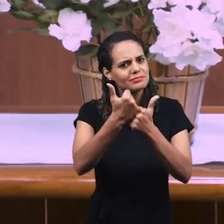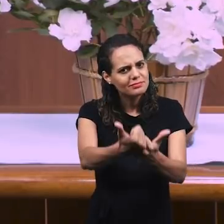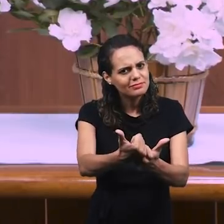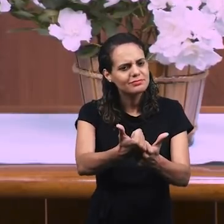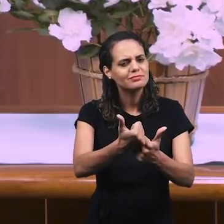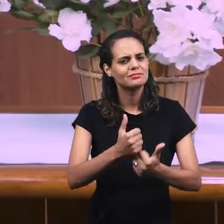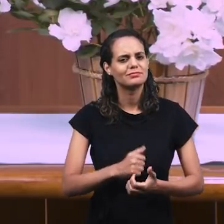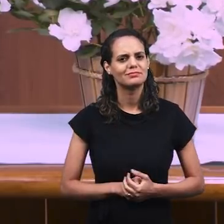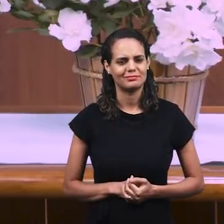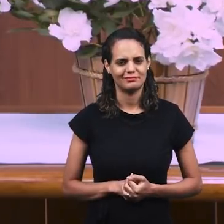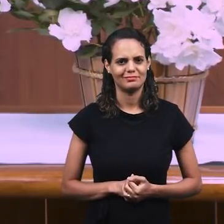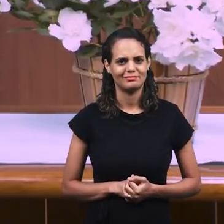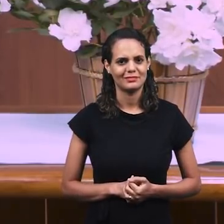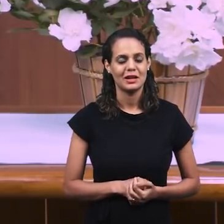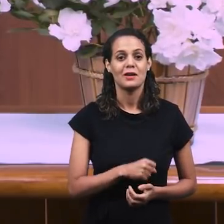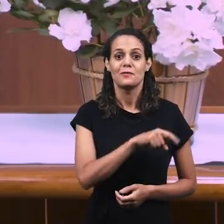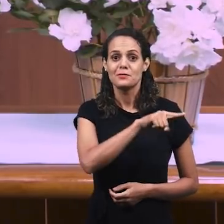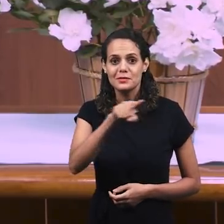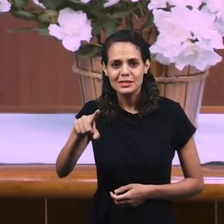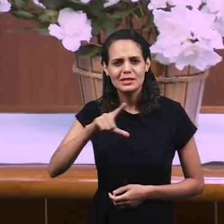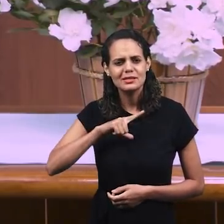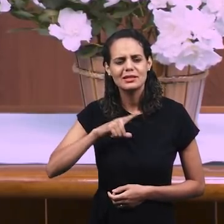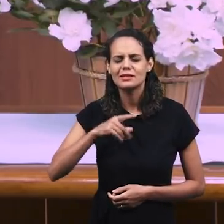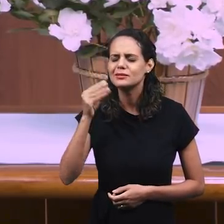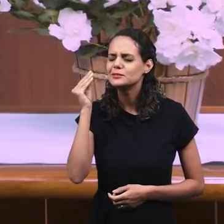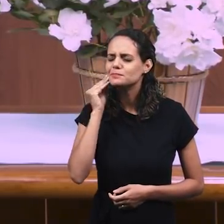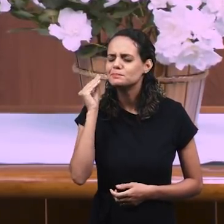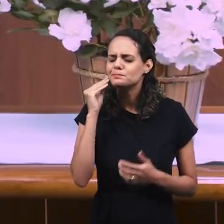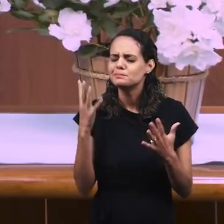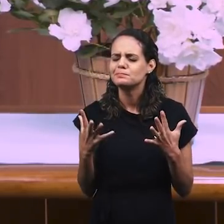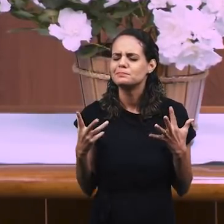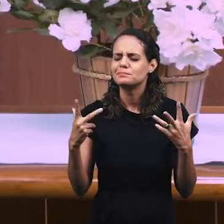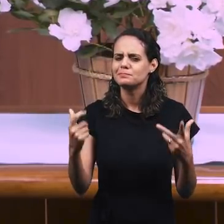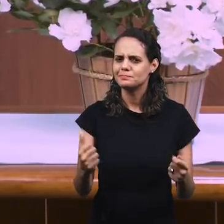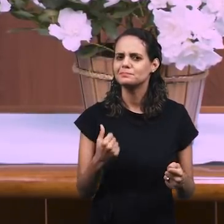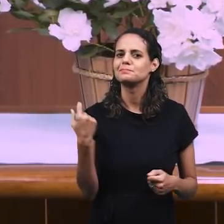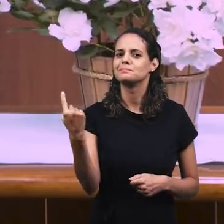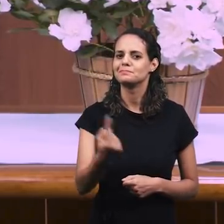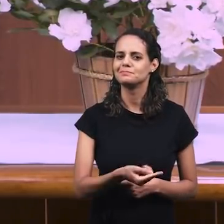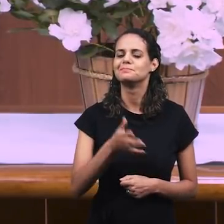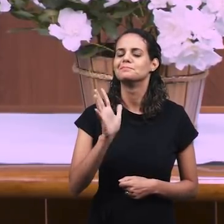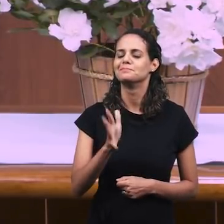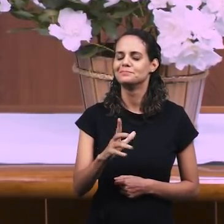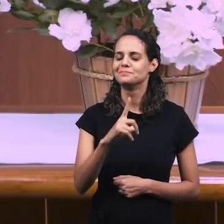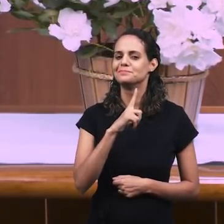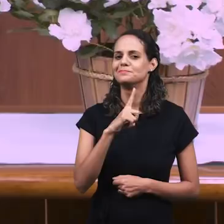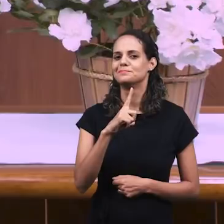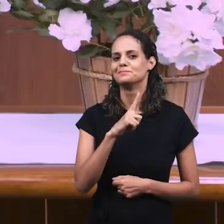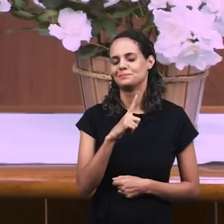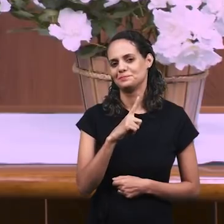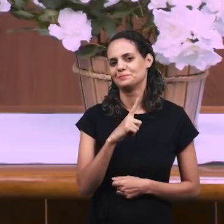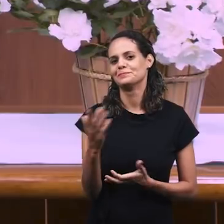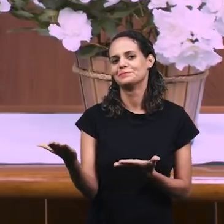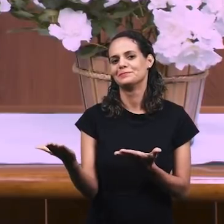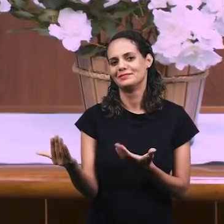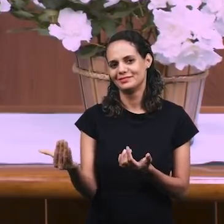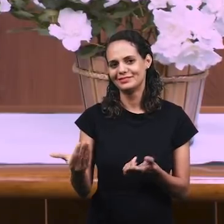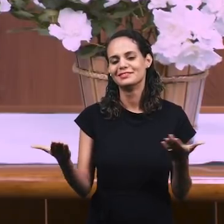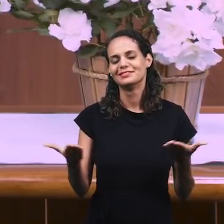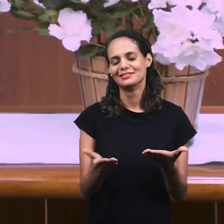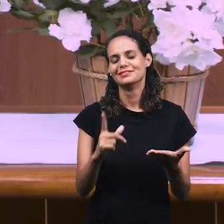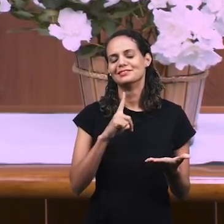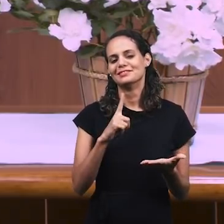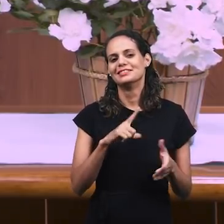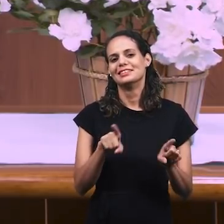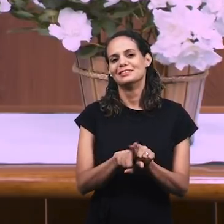assistir. E que vocês têm o privilégio, todos nós temos, nós tivemos, muitos de nós tivemos, e os jovens que estão nos